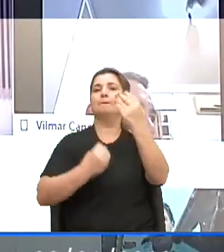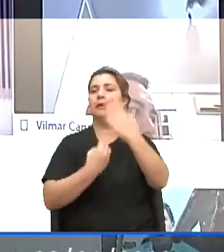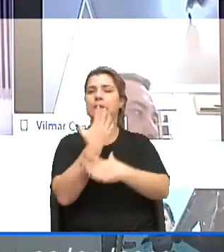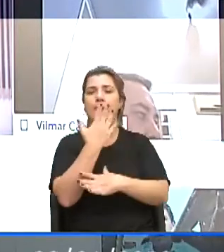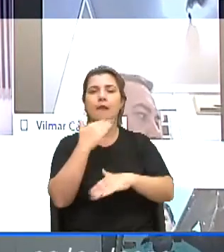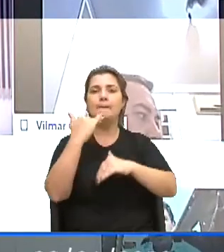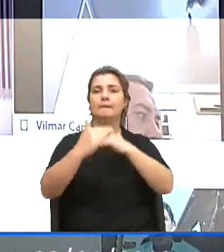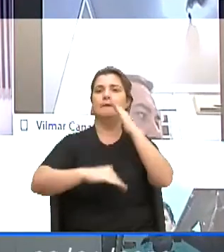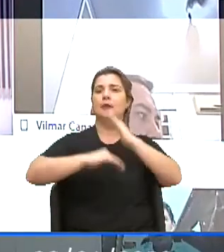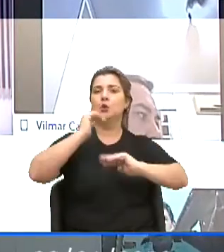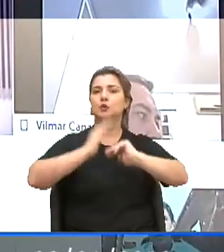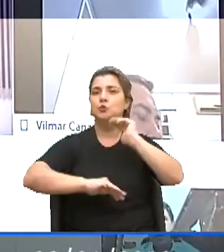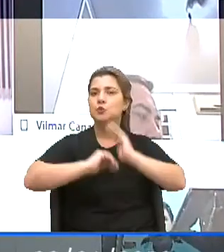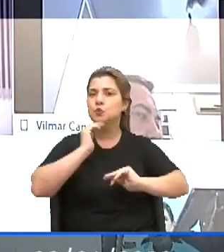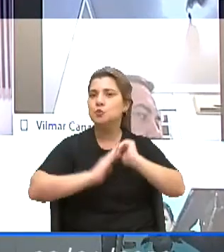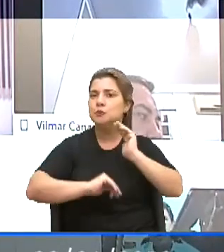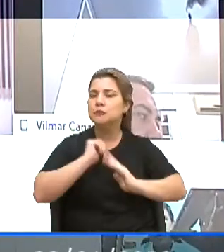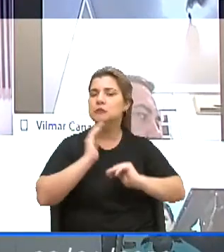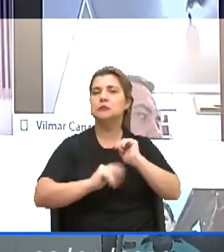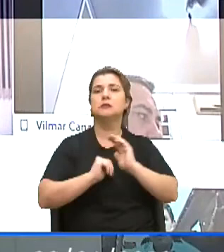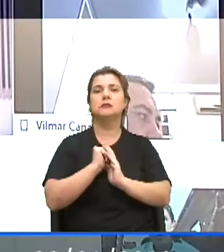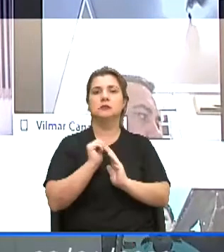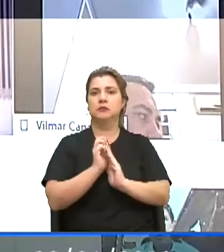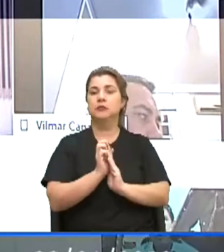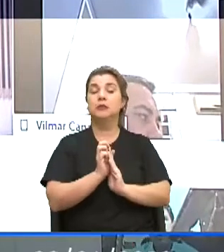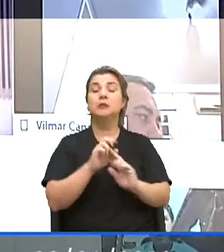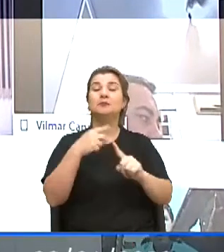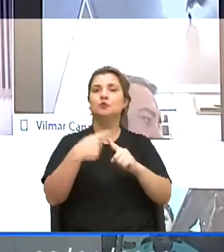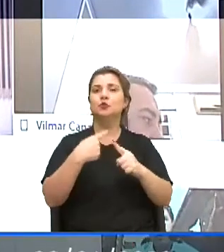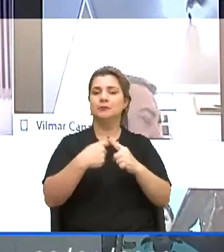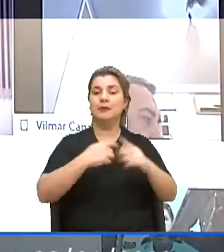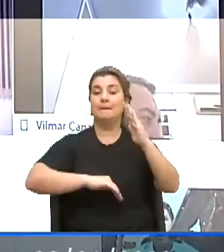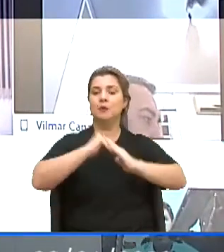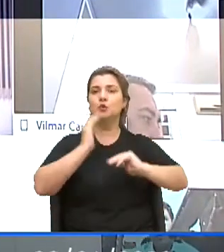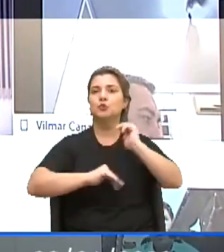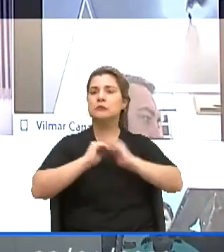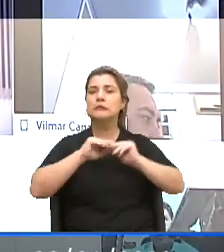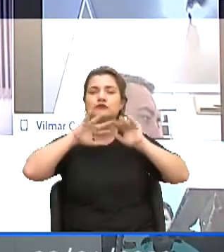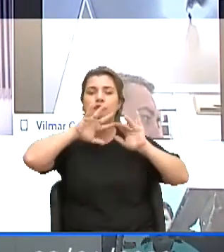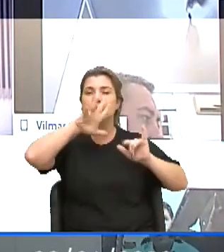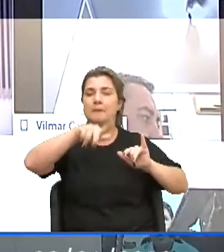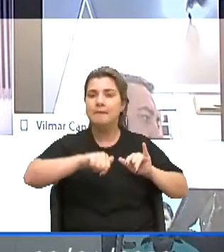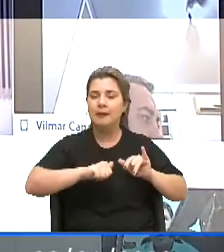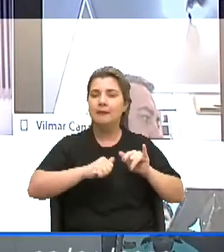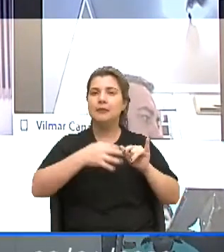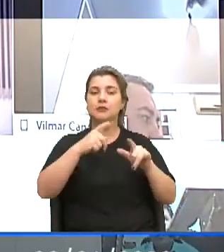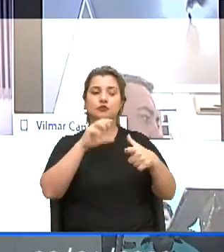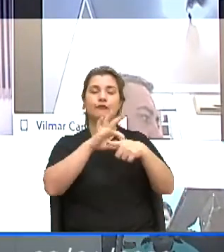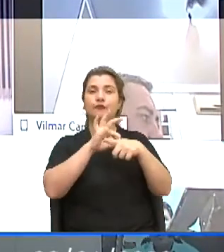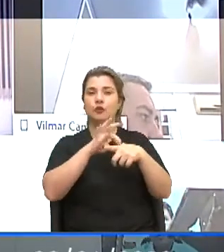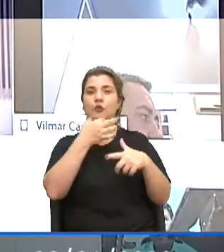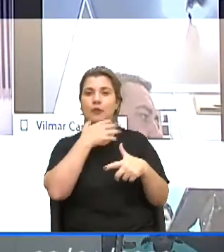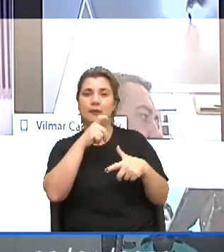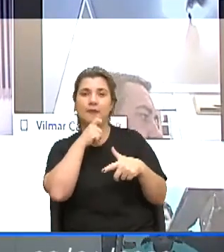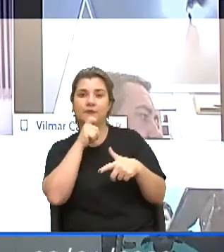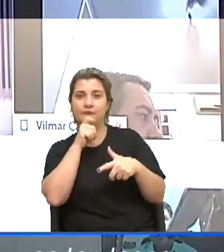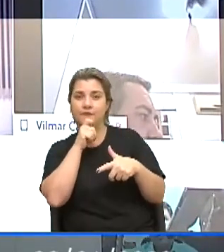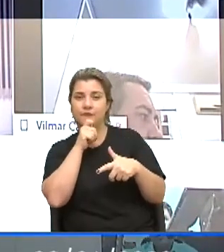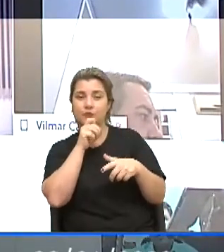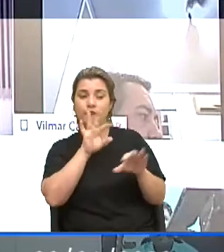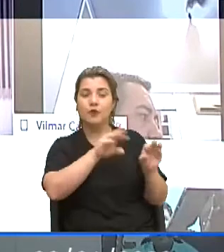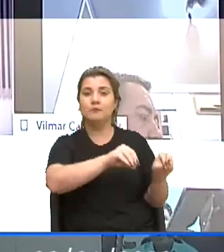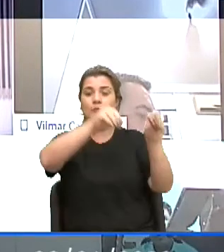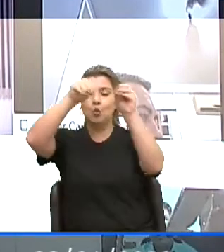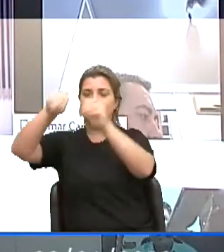da JBS e do Espaço Fundo, que foi fechada. Porque a produção de animais do frigorífico da JBS e Passo Fundo foi deslocada para